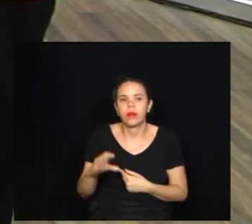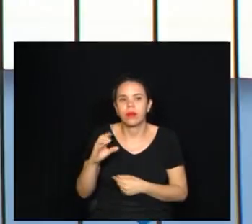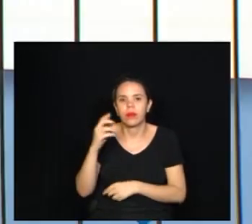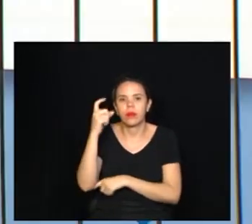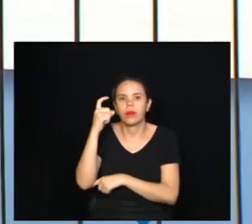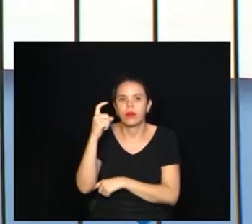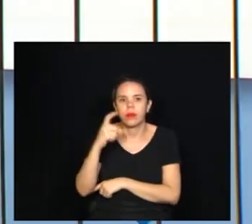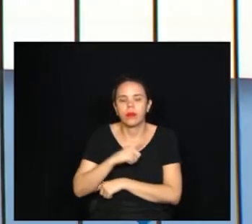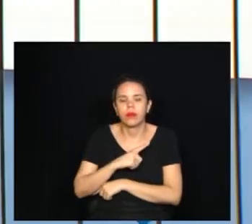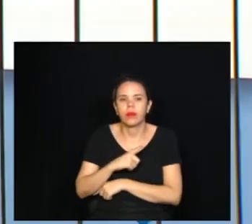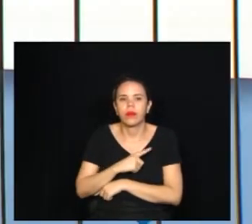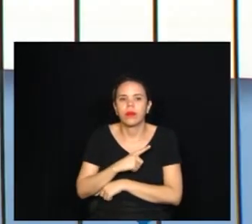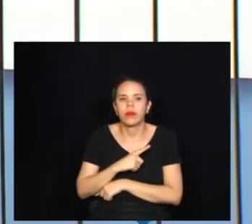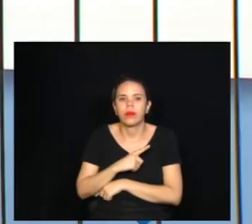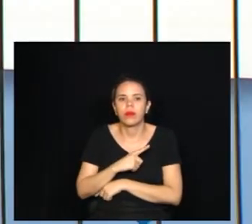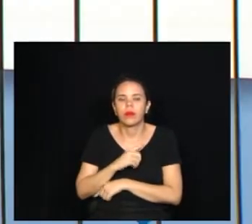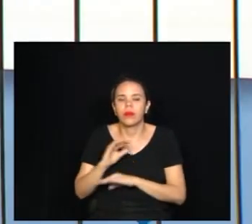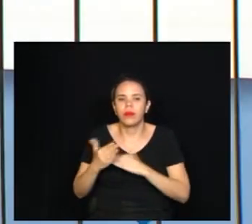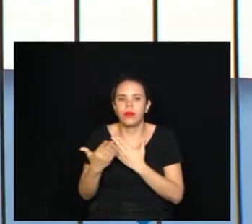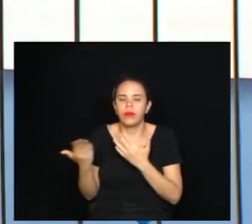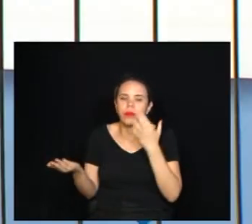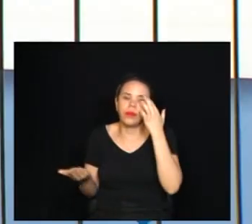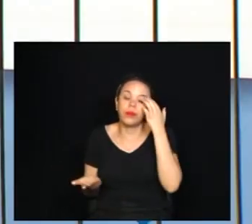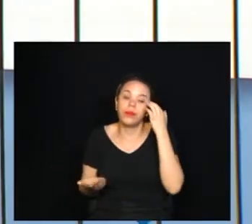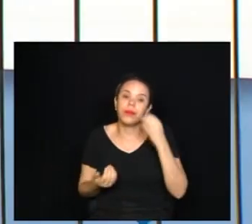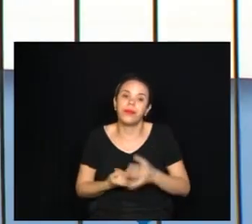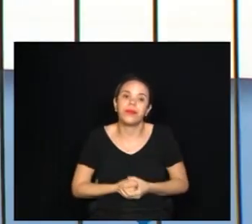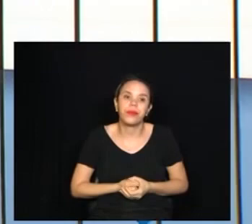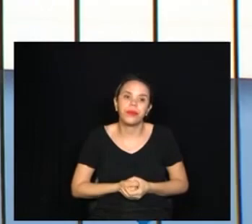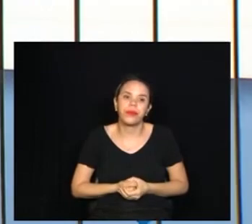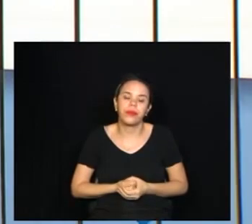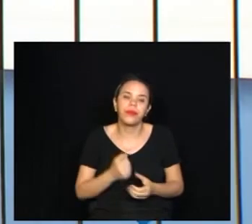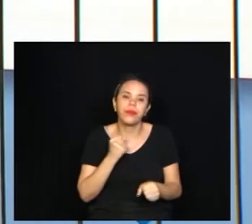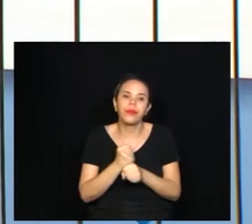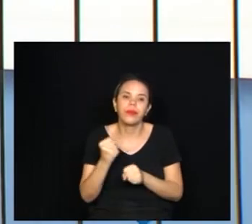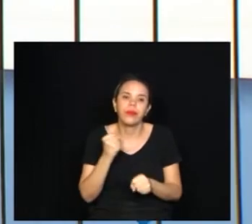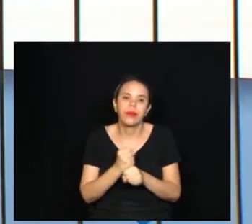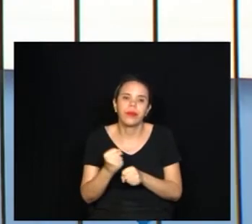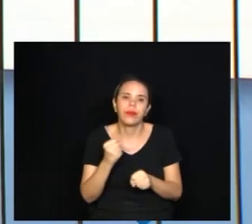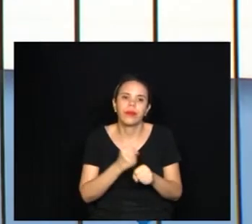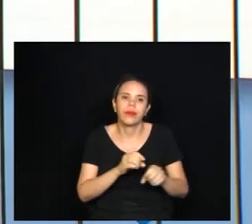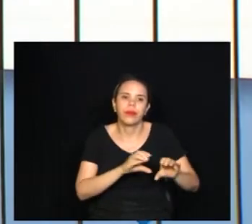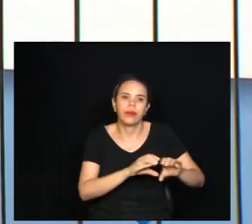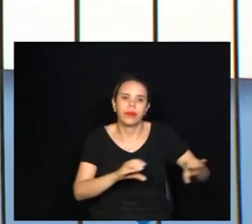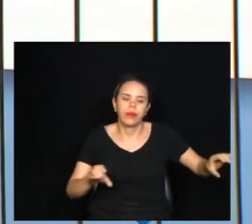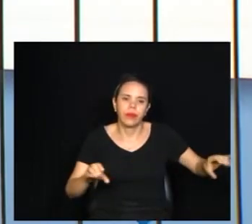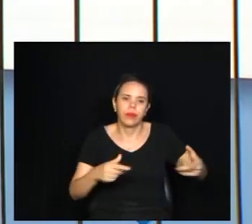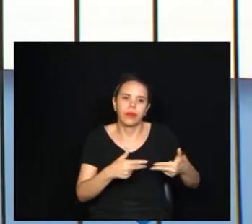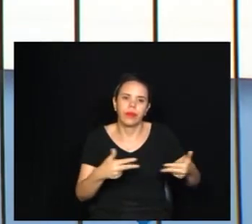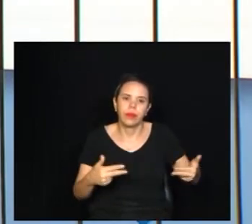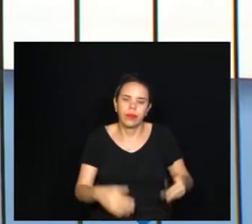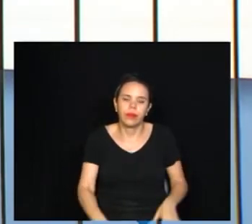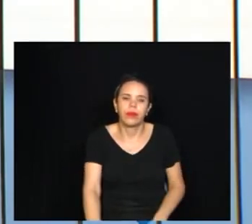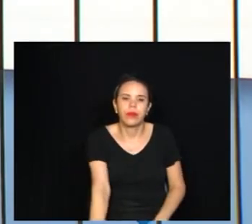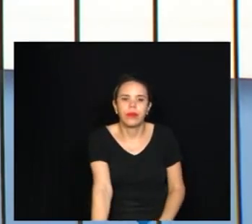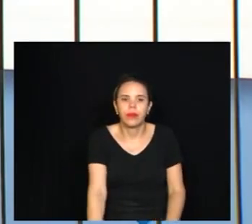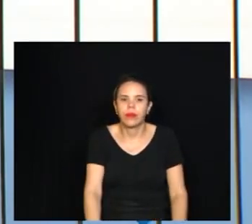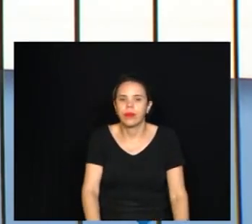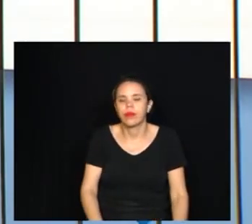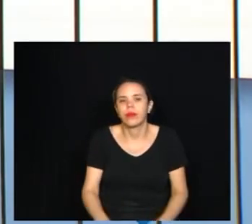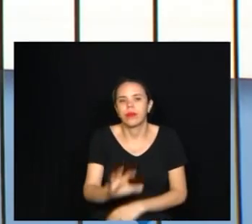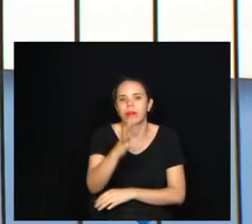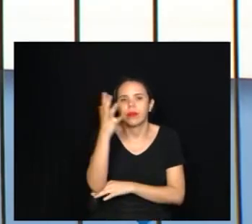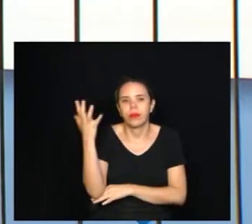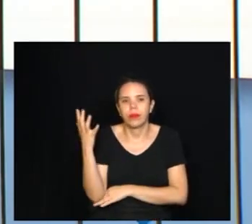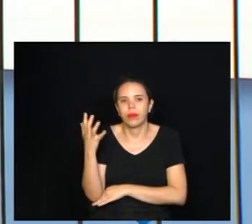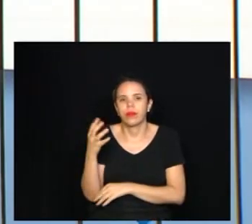Cambuí, a gente está tendo ali naquele bairro uma obra de recap de pavimento e revitalização